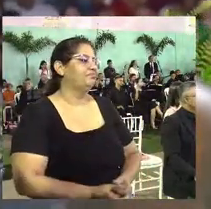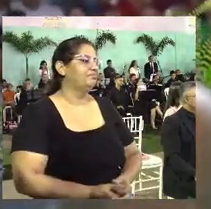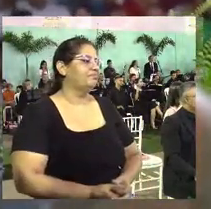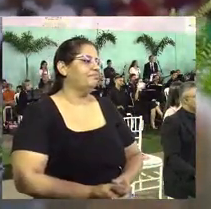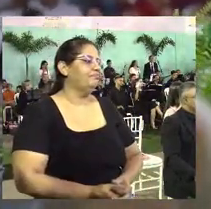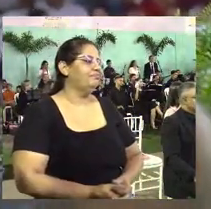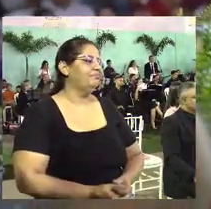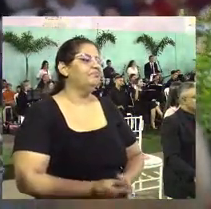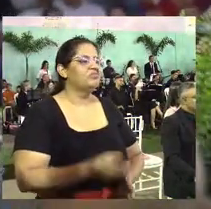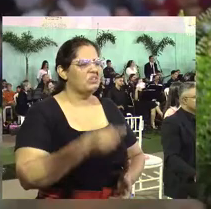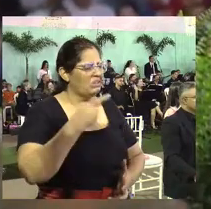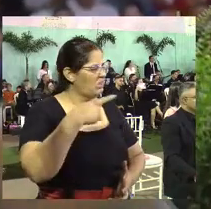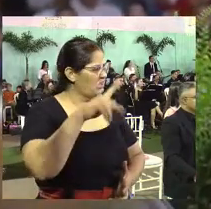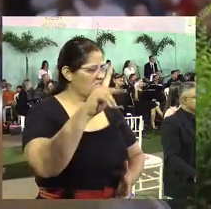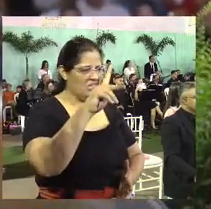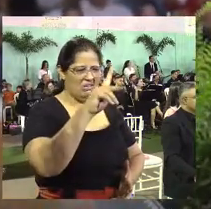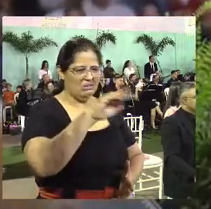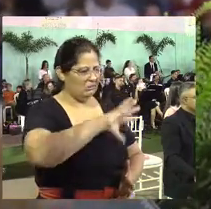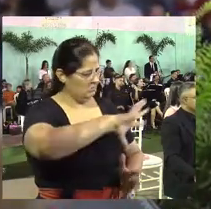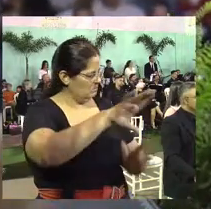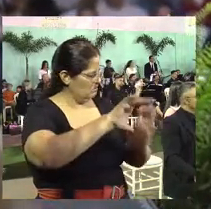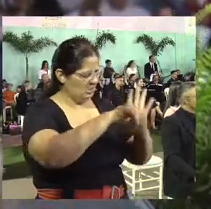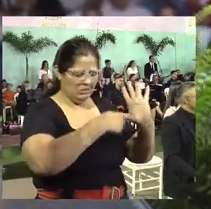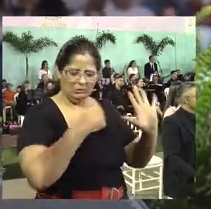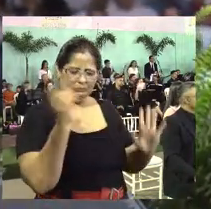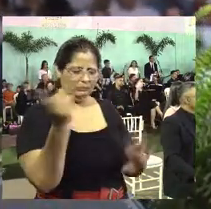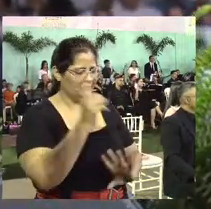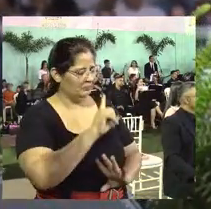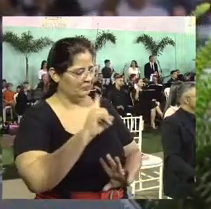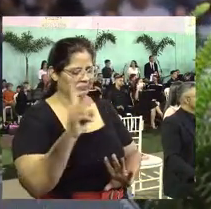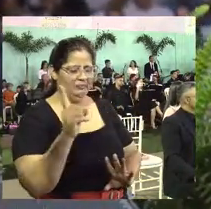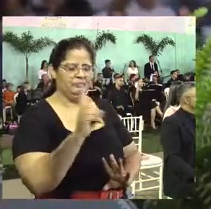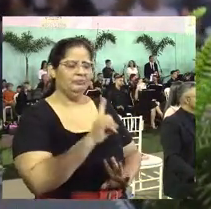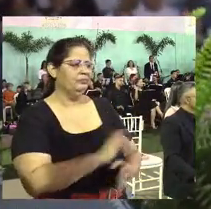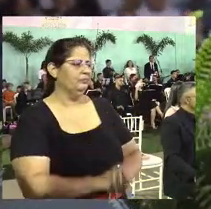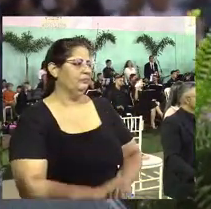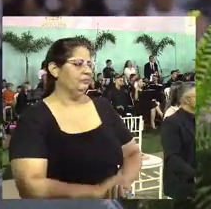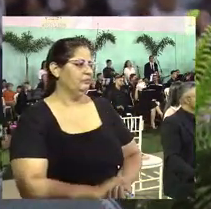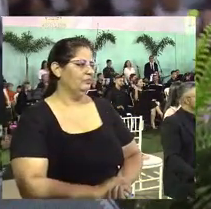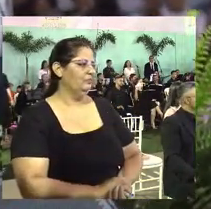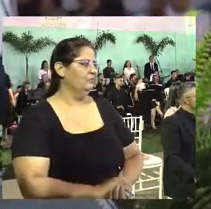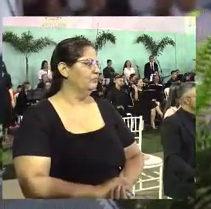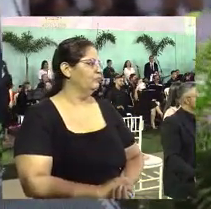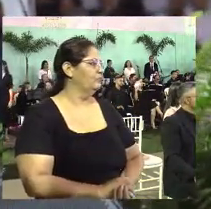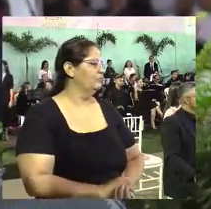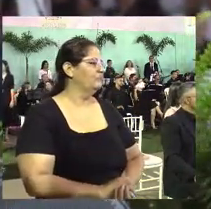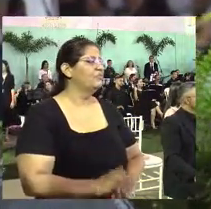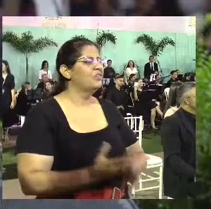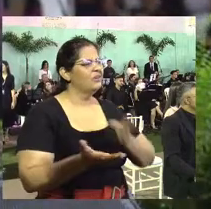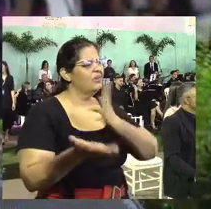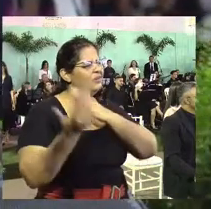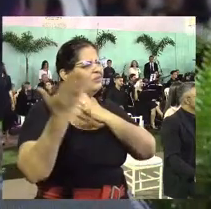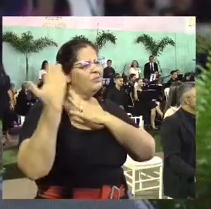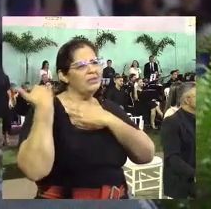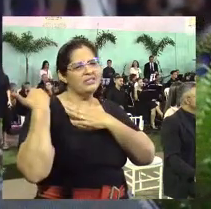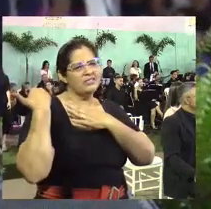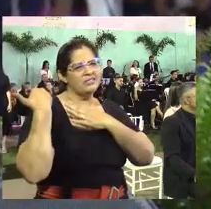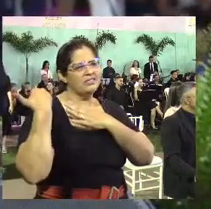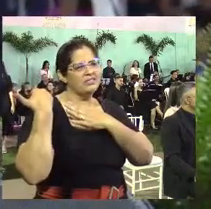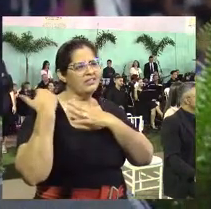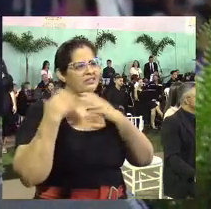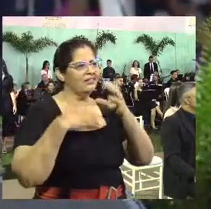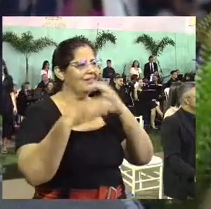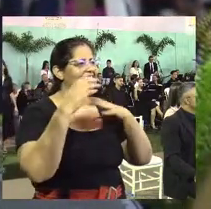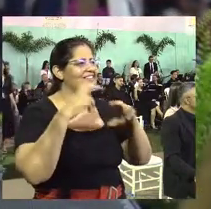querido que é seu ninguém vai tomar eu me lembro que nos avivas passado quando eu nem